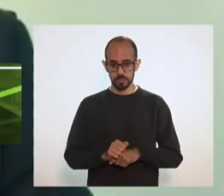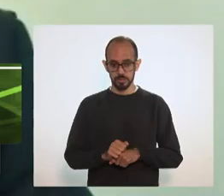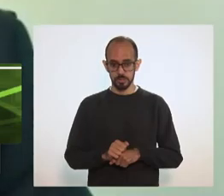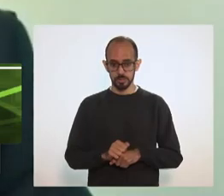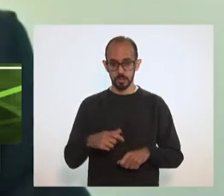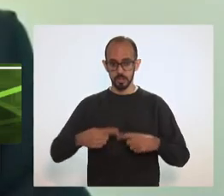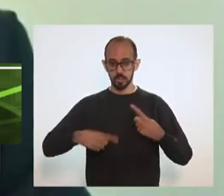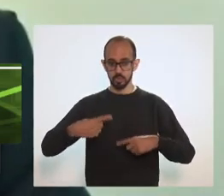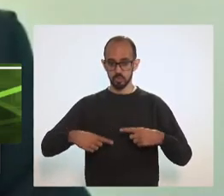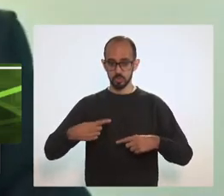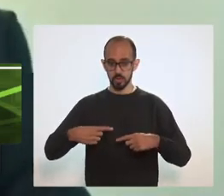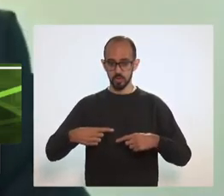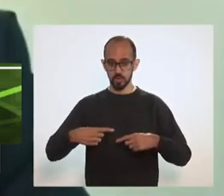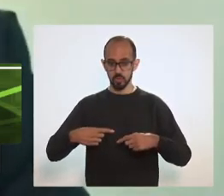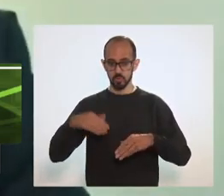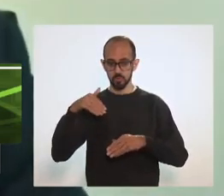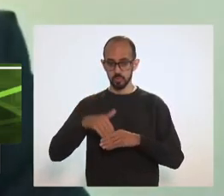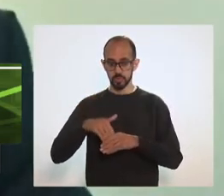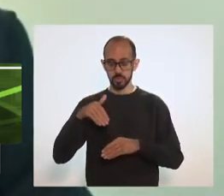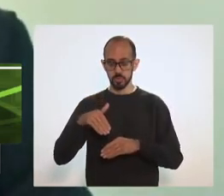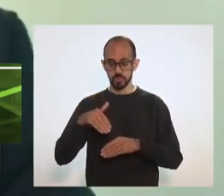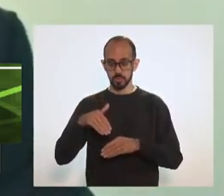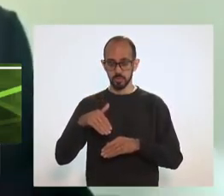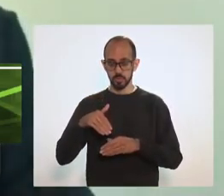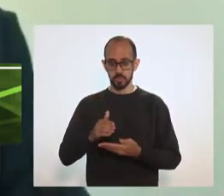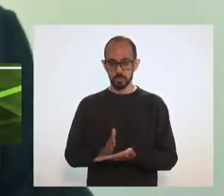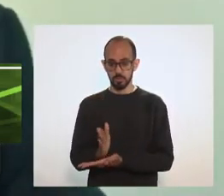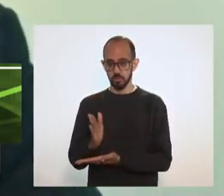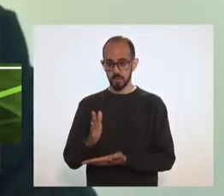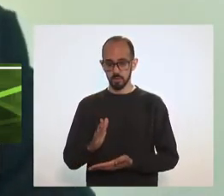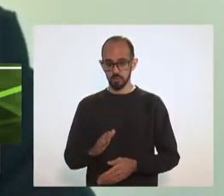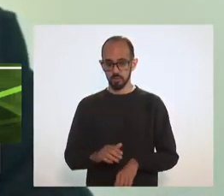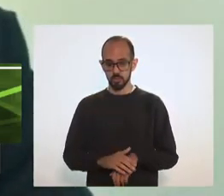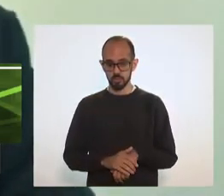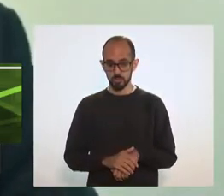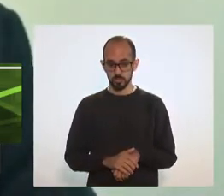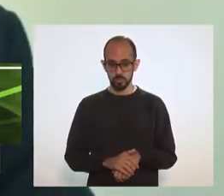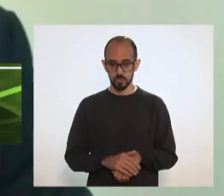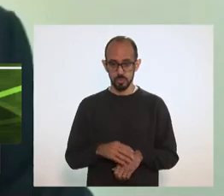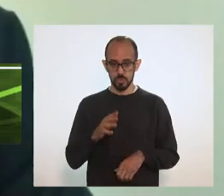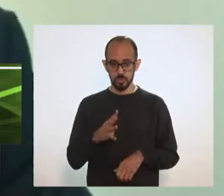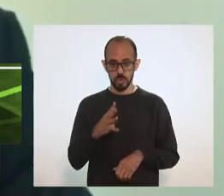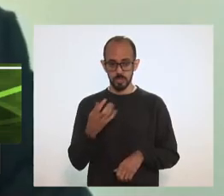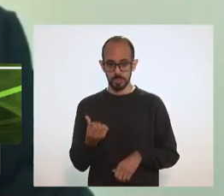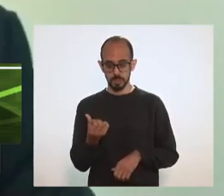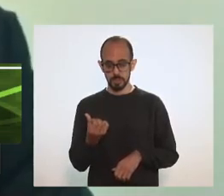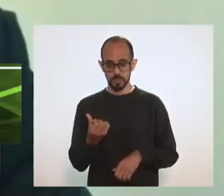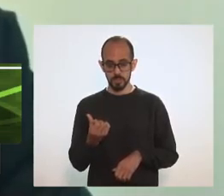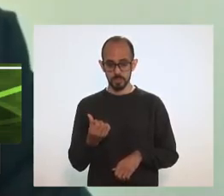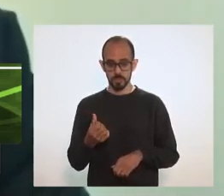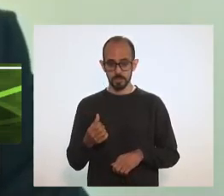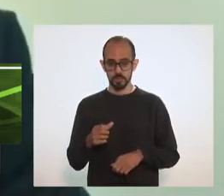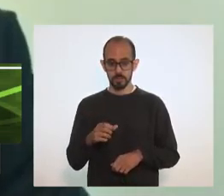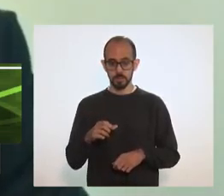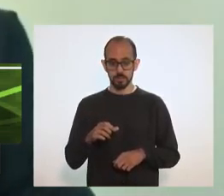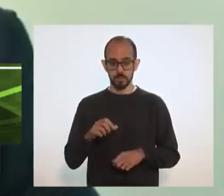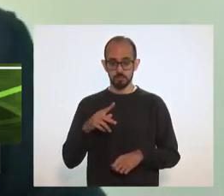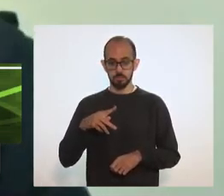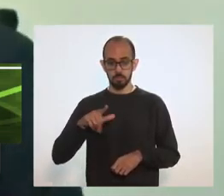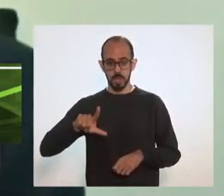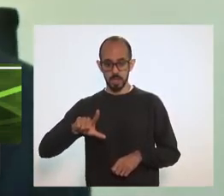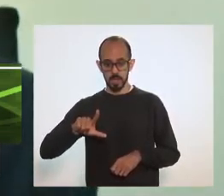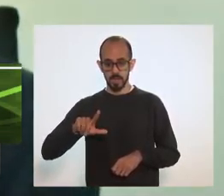que autoriza o Poder Executivo a implantar nas unidades de rede estadual de saúde os serviços profissionais e intérpretes da língua brasileira, sinais, Libra, e da